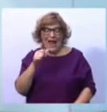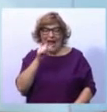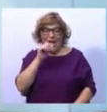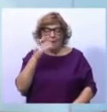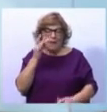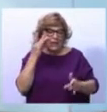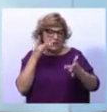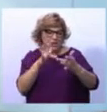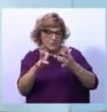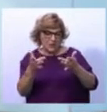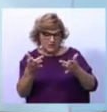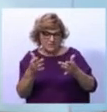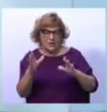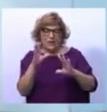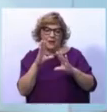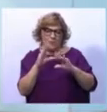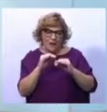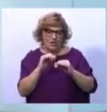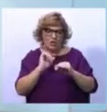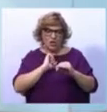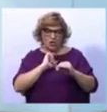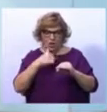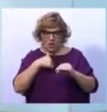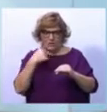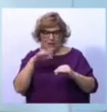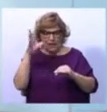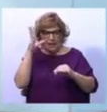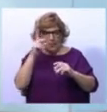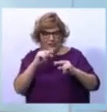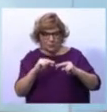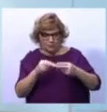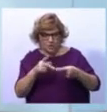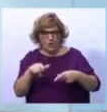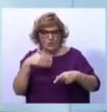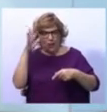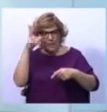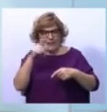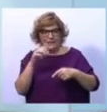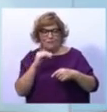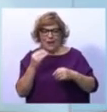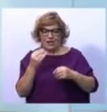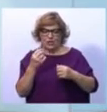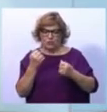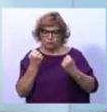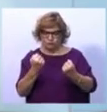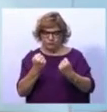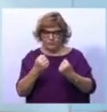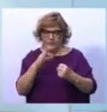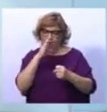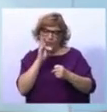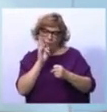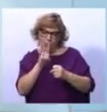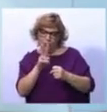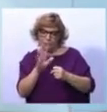mais transparente. E depois, à medida que nós passamos para, há um leite de transição e passamos para um leite mais maduro. E se repararmos,